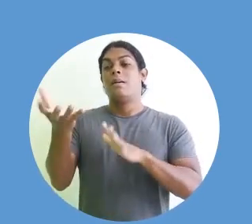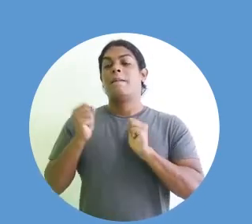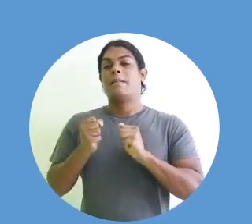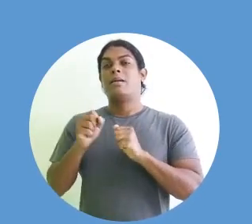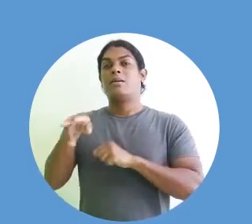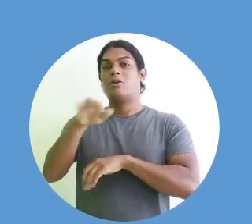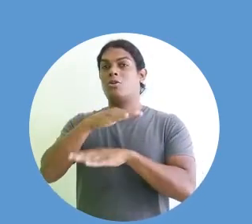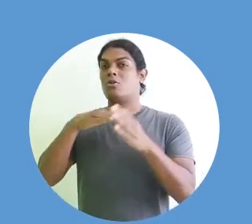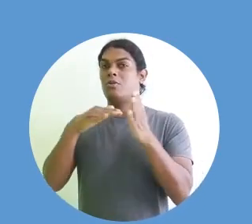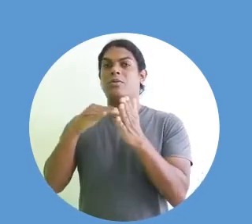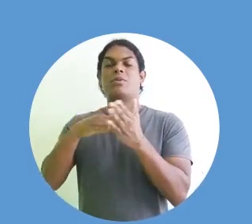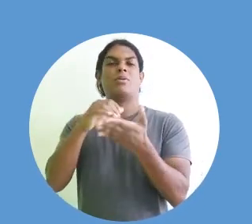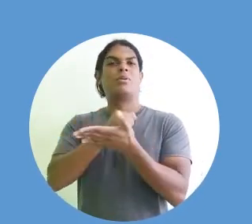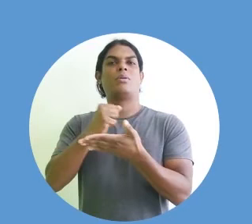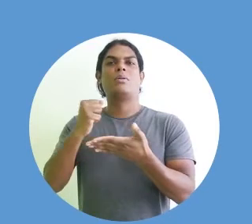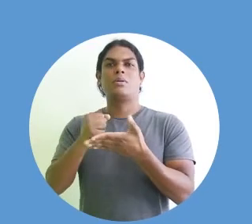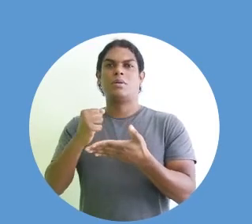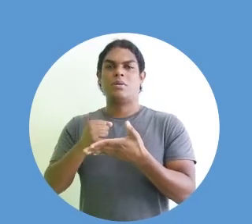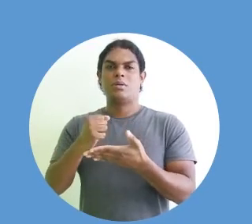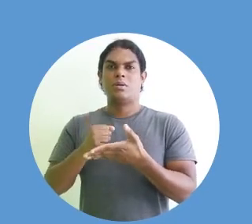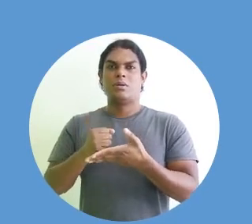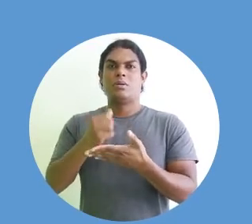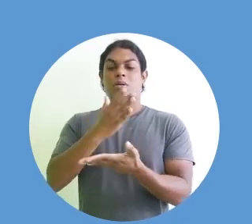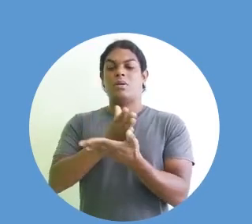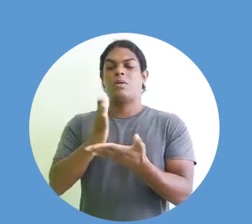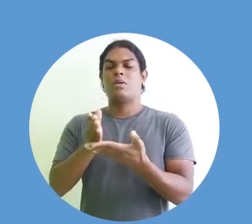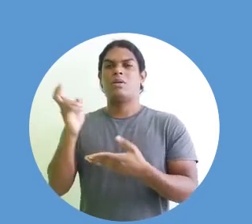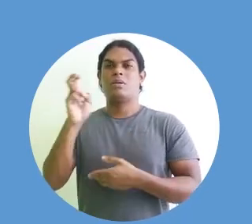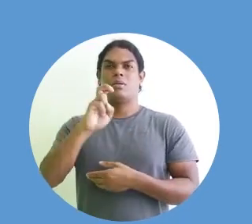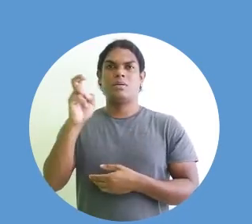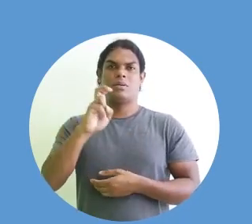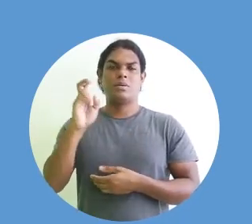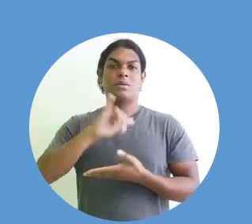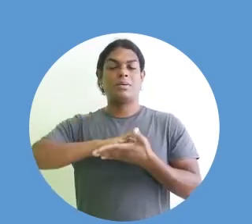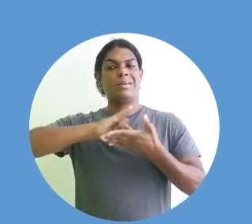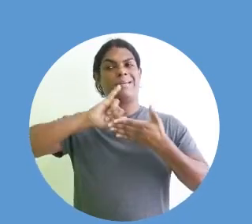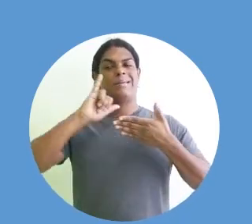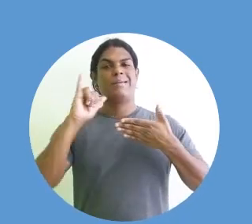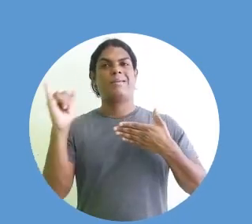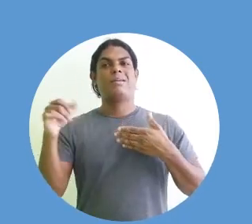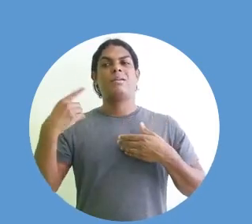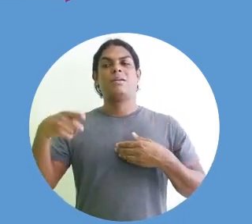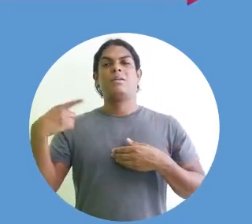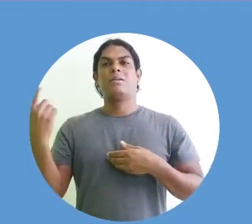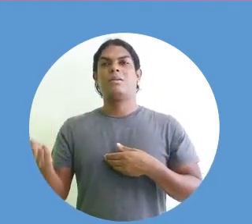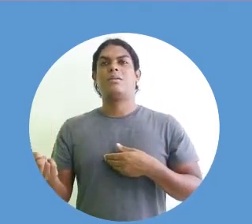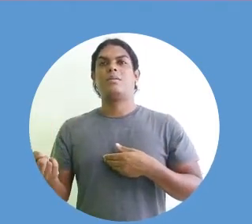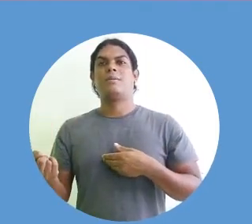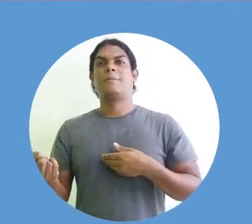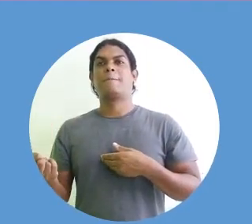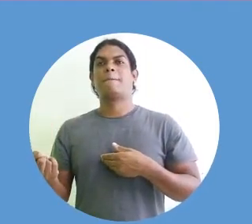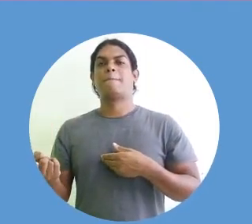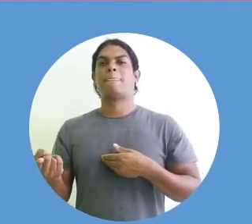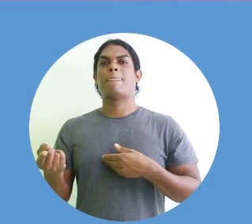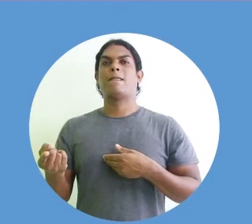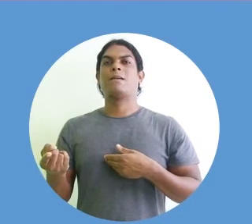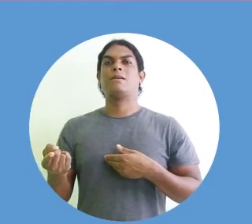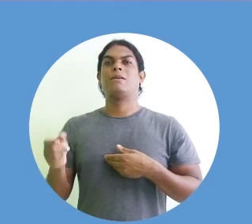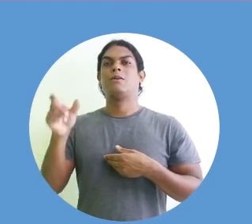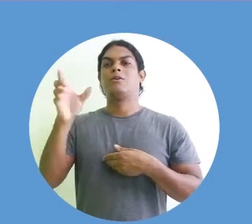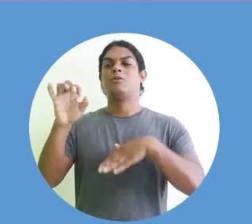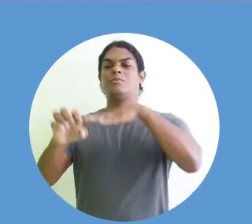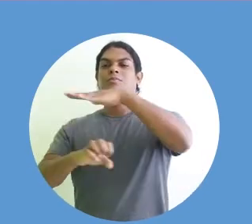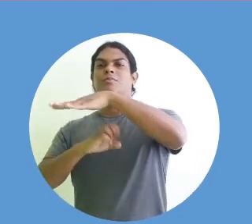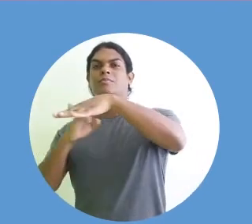documentação, que seria o passo 5, pega essas documentações e envia para o importador. O